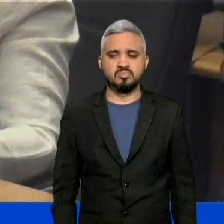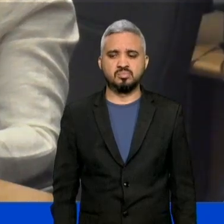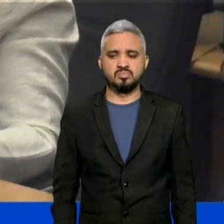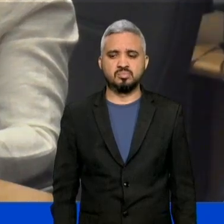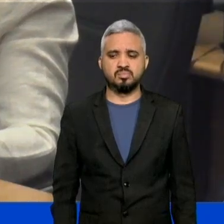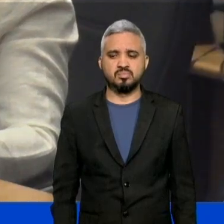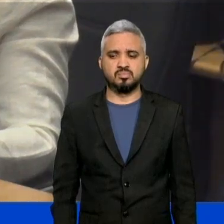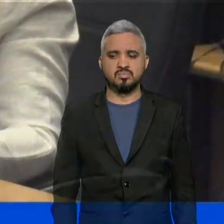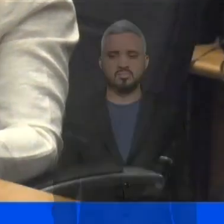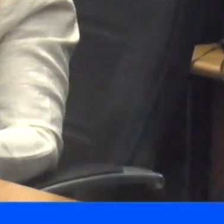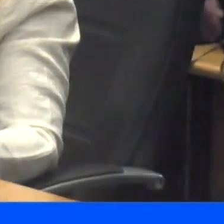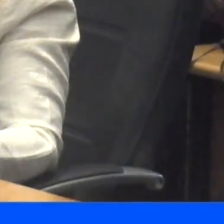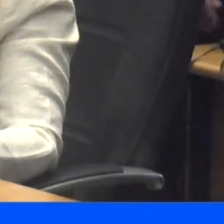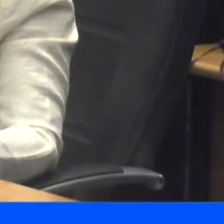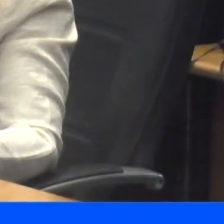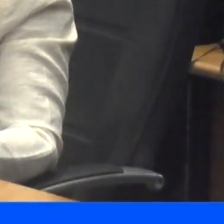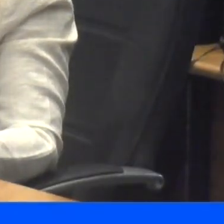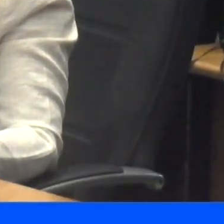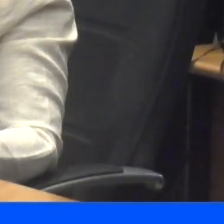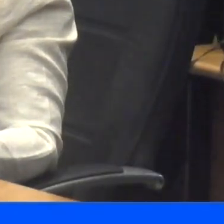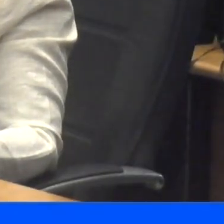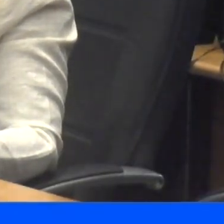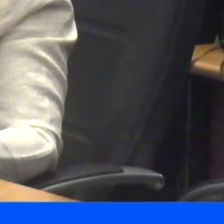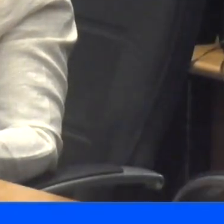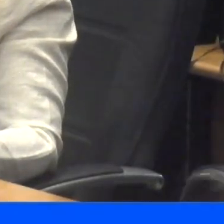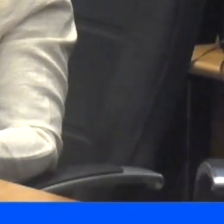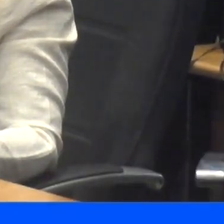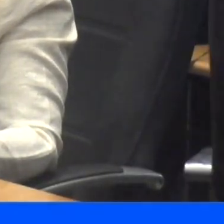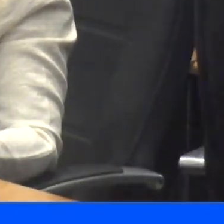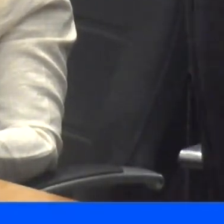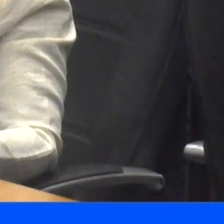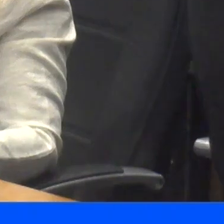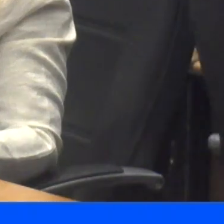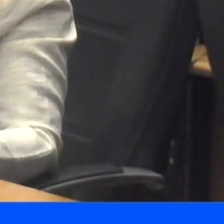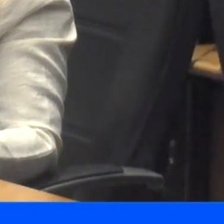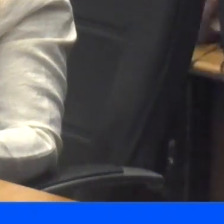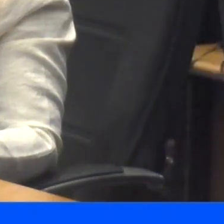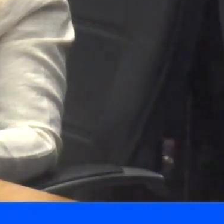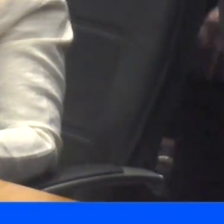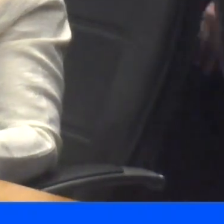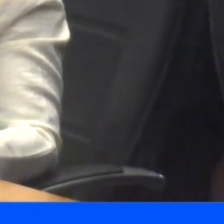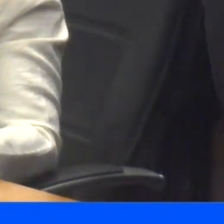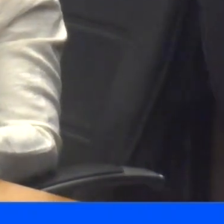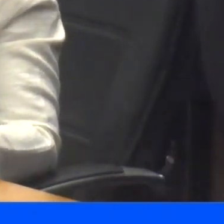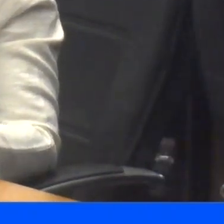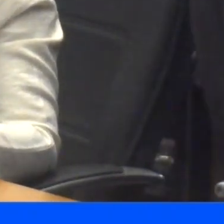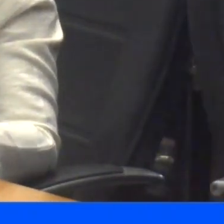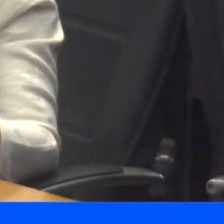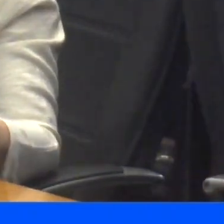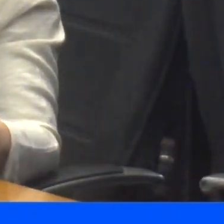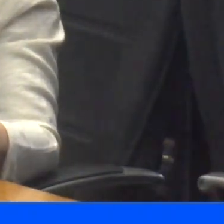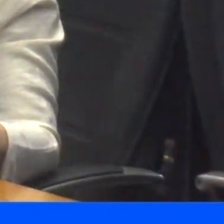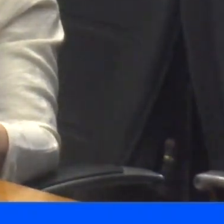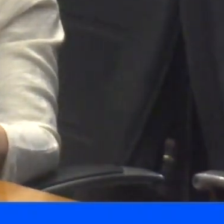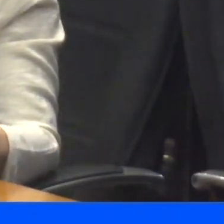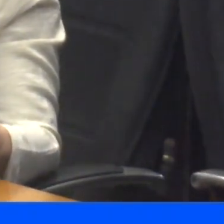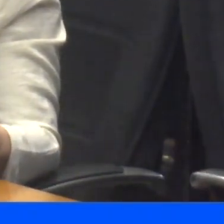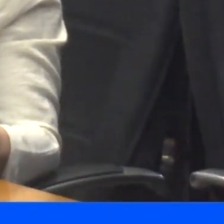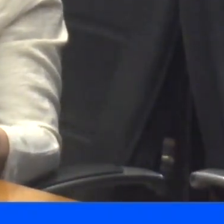Aproveito para registrar a presença do nosso querido amigo Zé Jorge, ex-deputado estadual dessa casa.